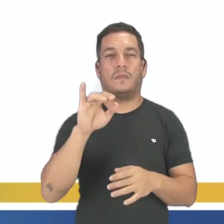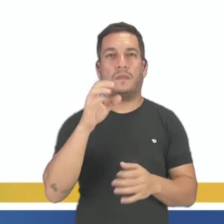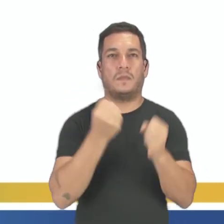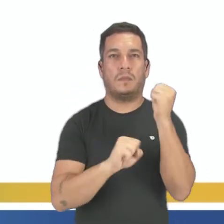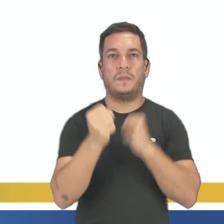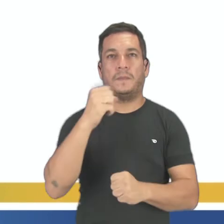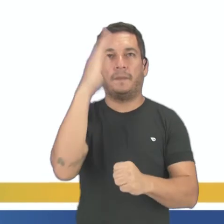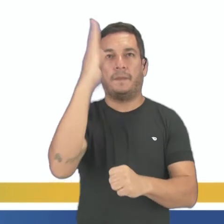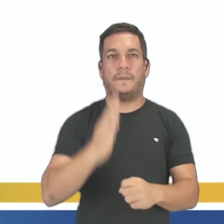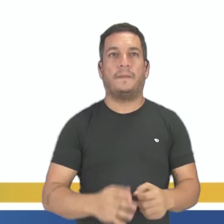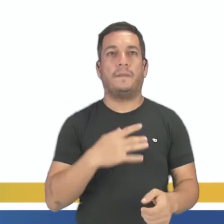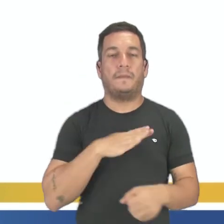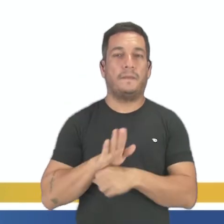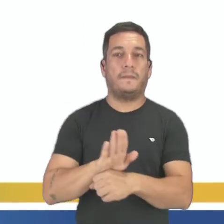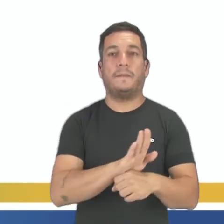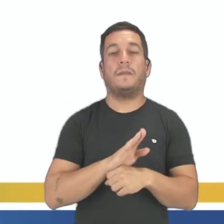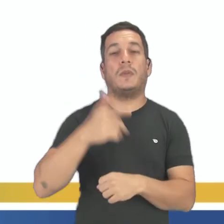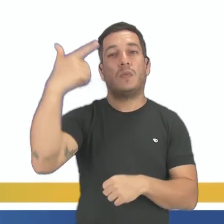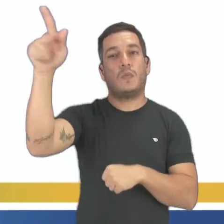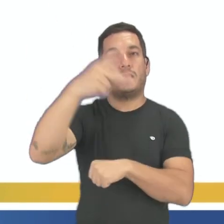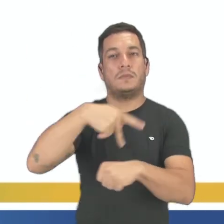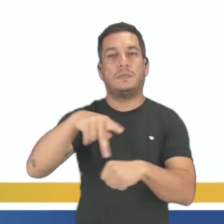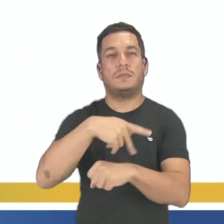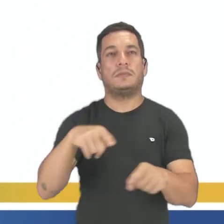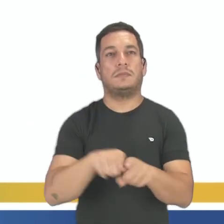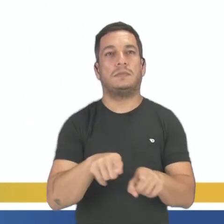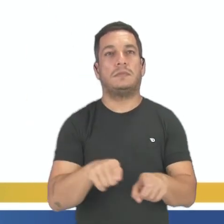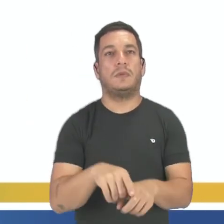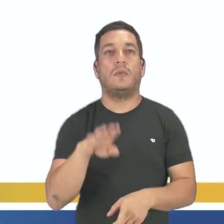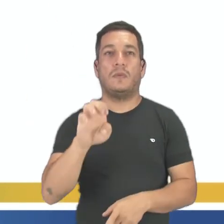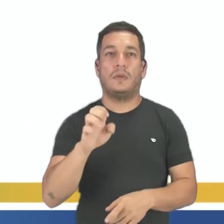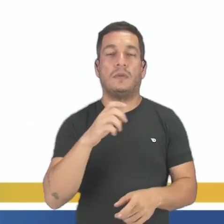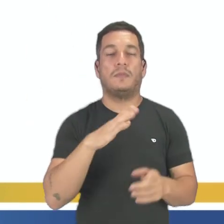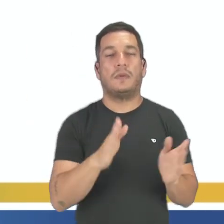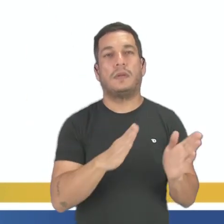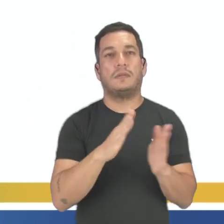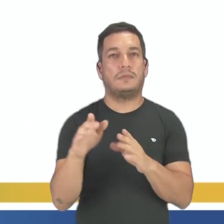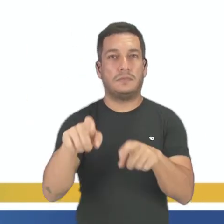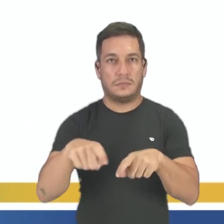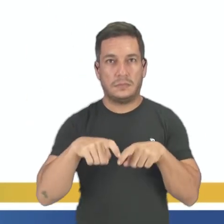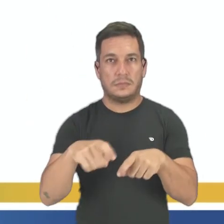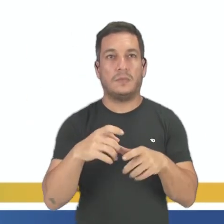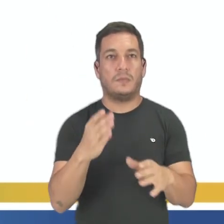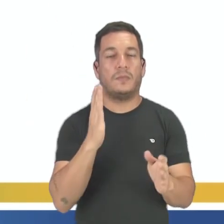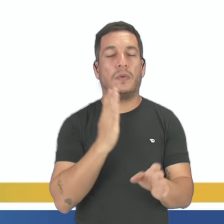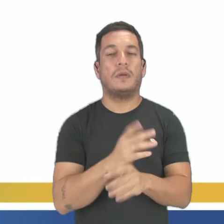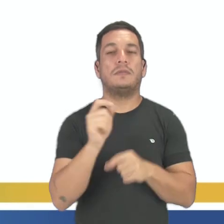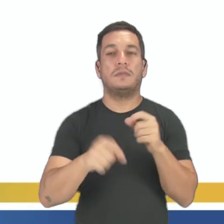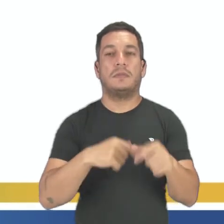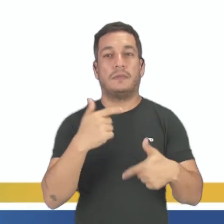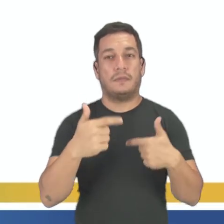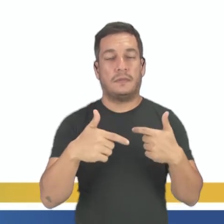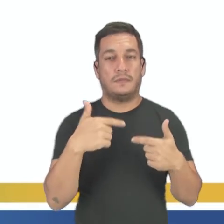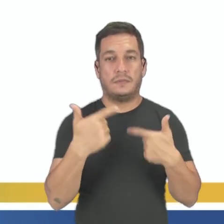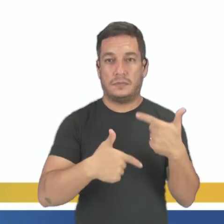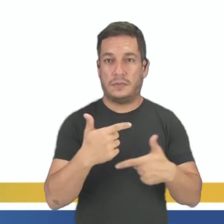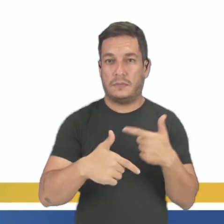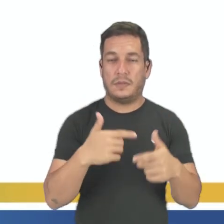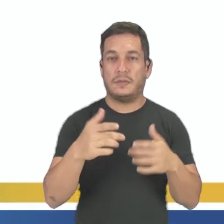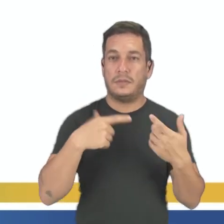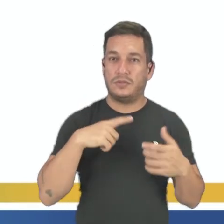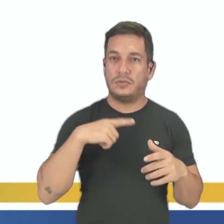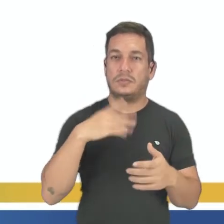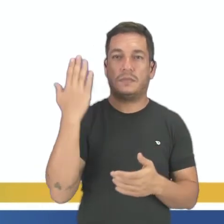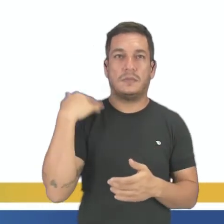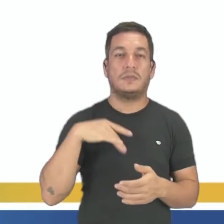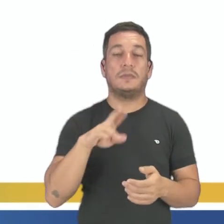ao mercado externo. Ou E. No período colonial, por conta da mão de obra disponível. A nossa resposta correta